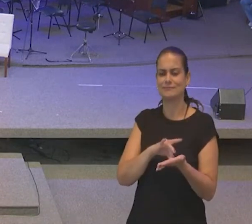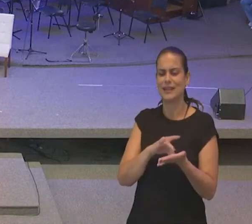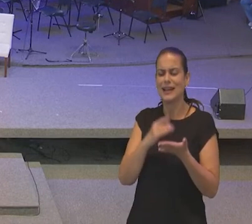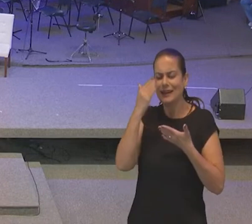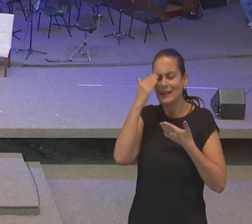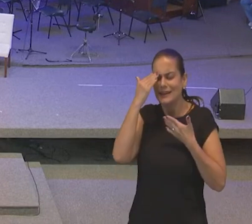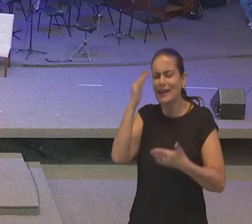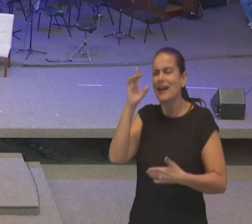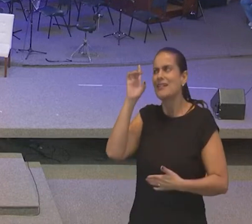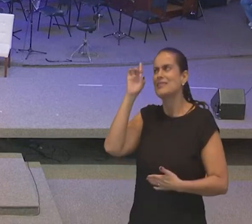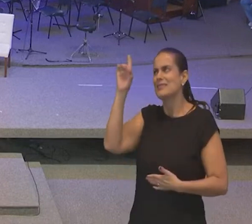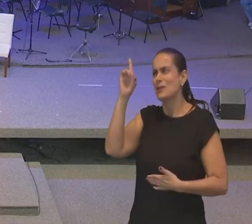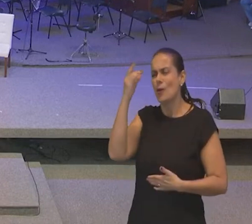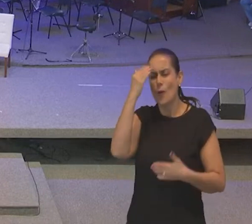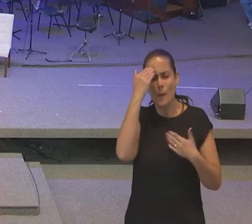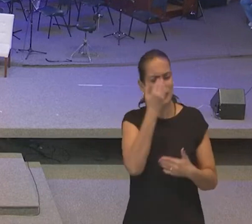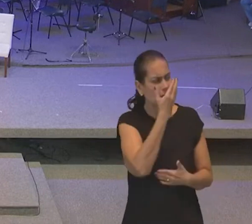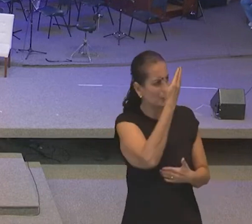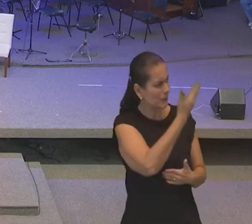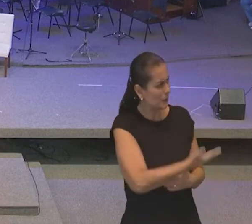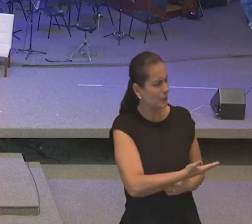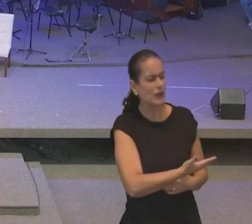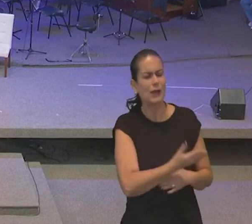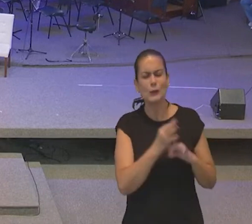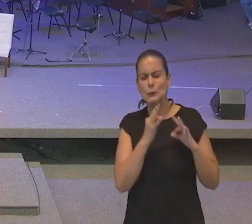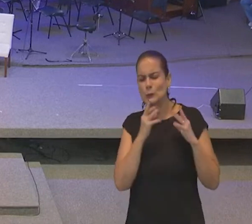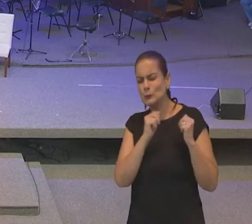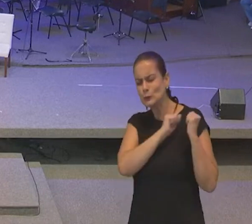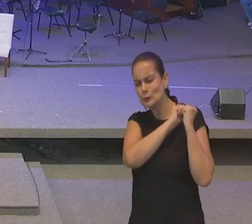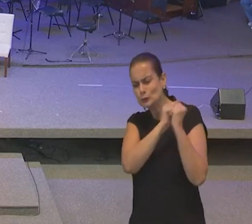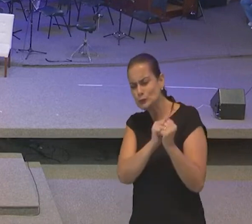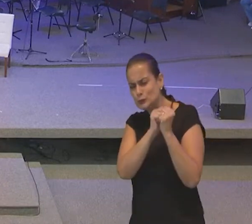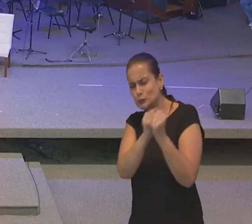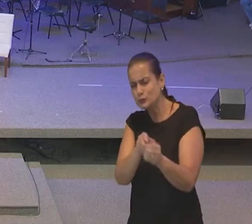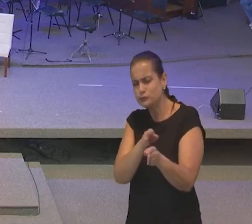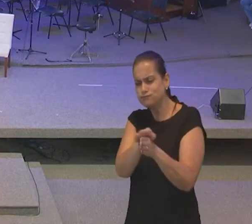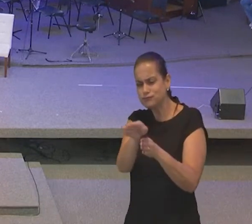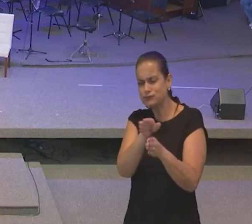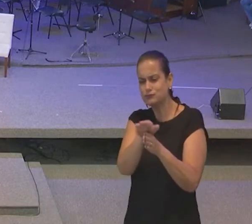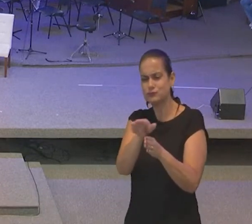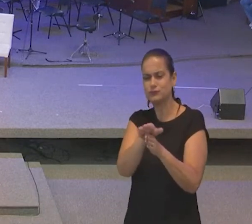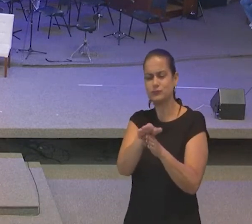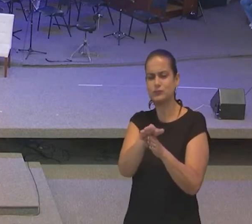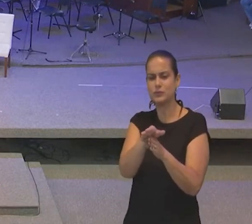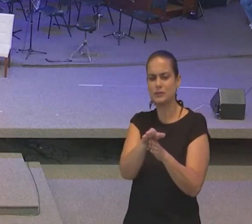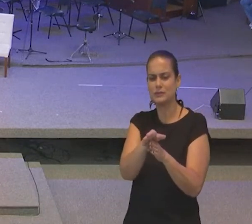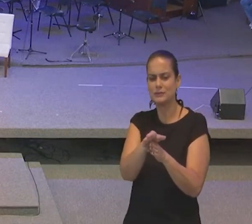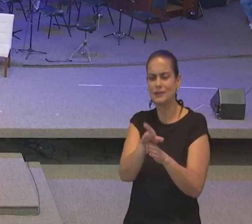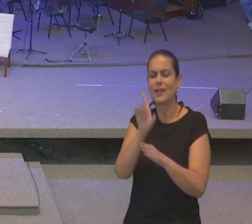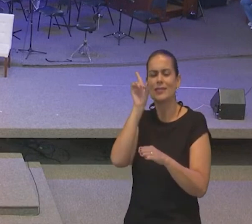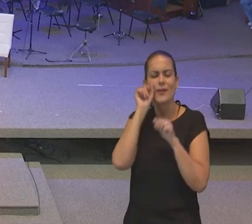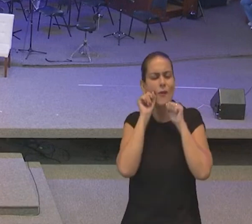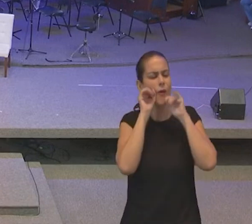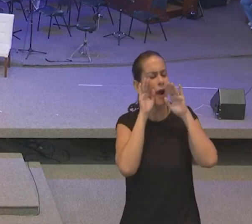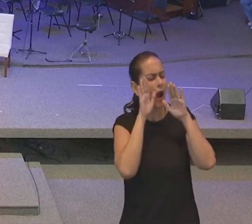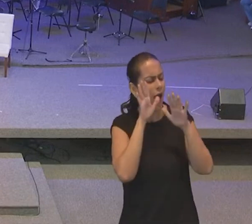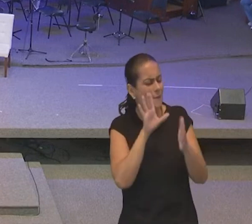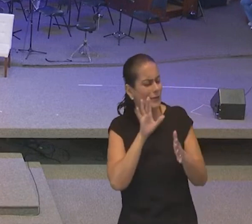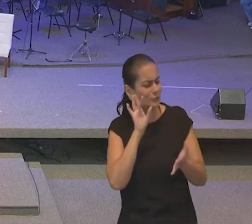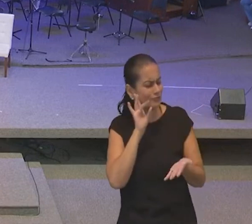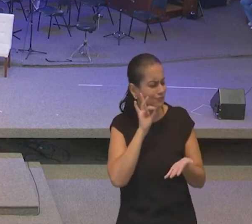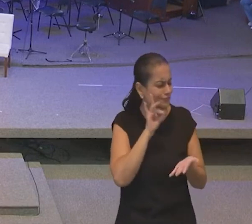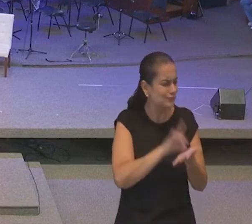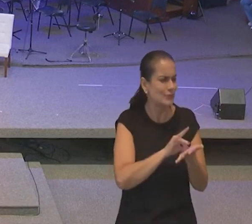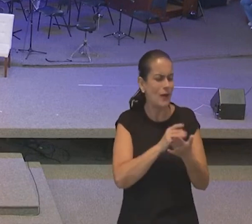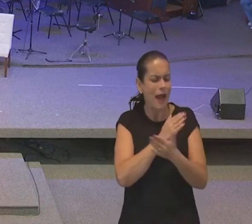grato a Deus, muito grato pelo que o Senhor tem feito, por todo o acompanhamento que o Senhor tem feito comigo. Deus te abençoe imensamente, mestre.